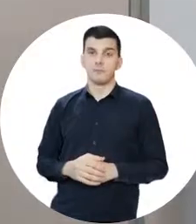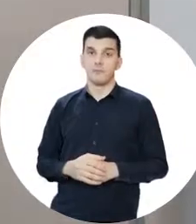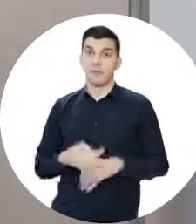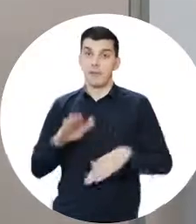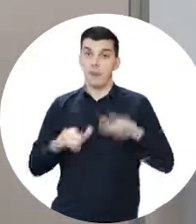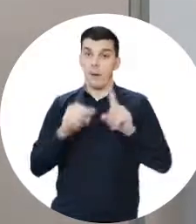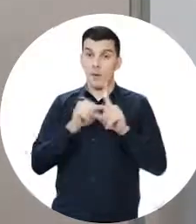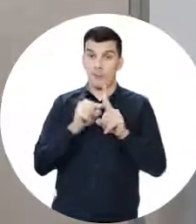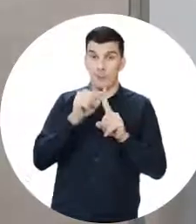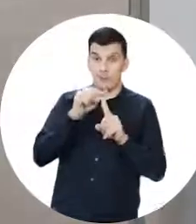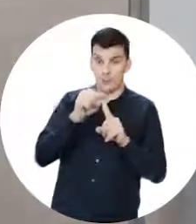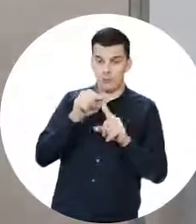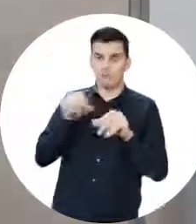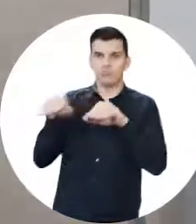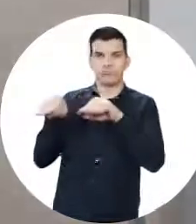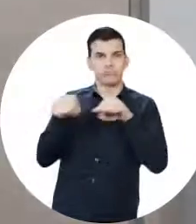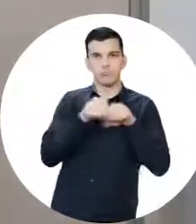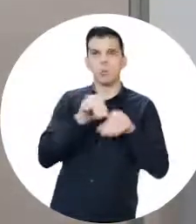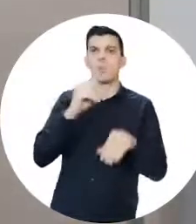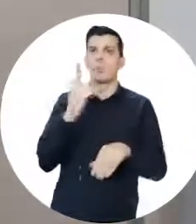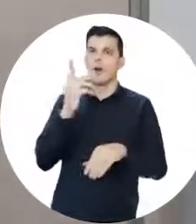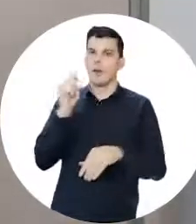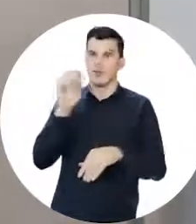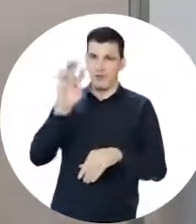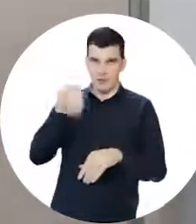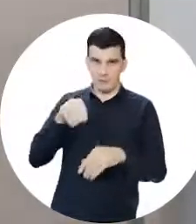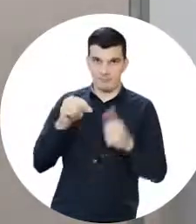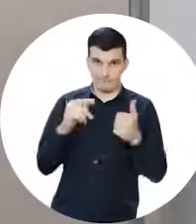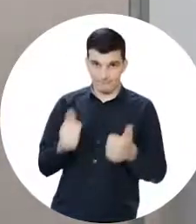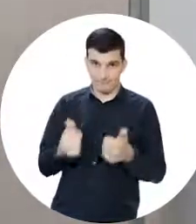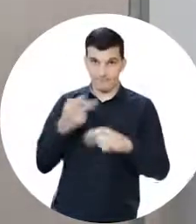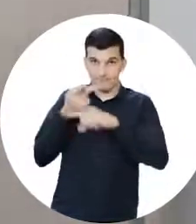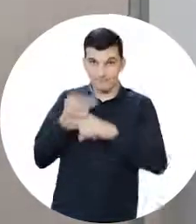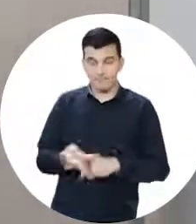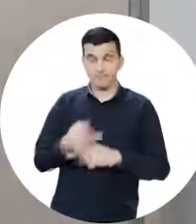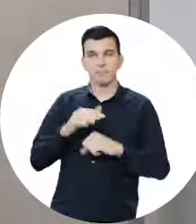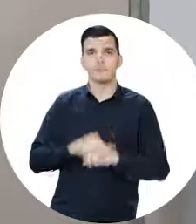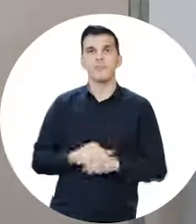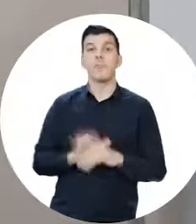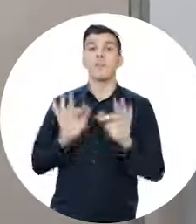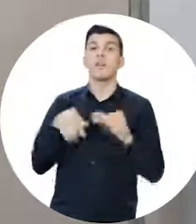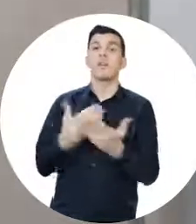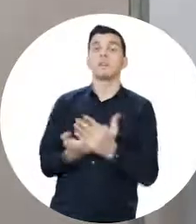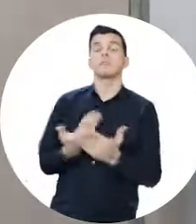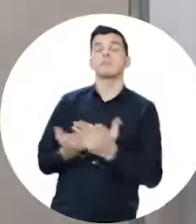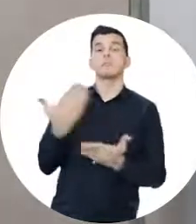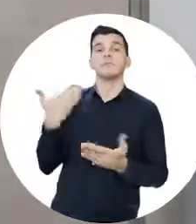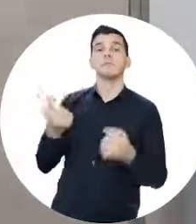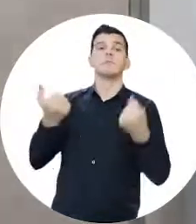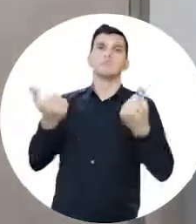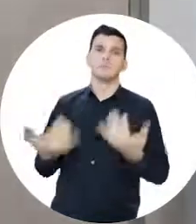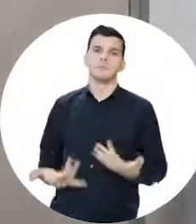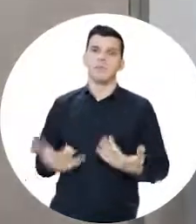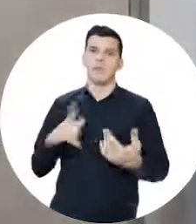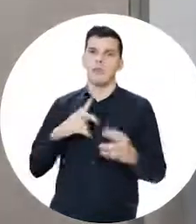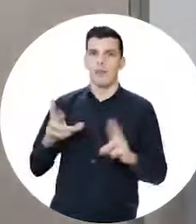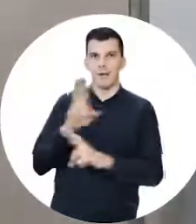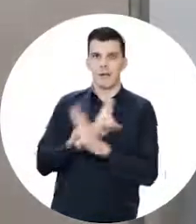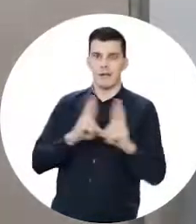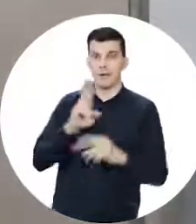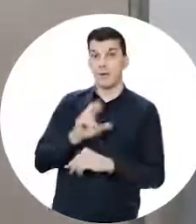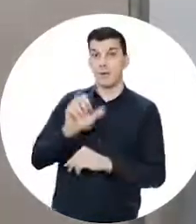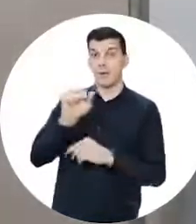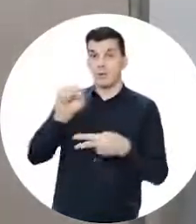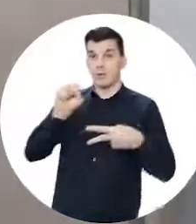determinada temperatura, padronizando um atm como pressão, certo? No final da aula passada eu falei para vocês que existe essa relação entre